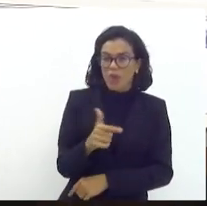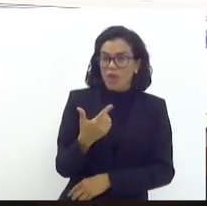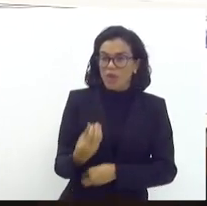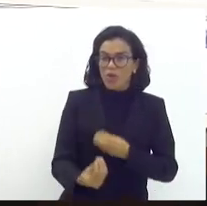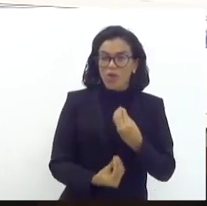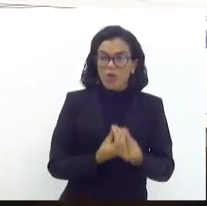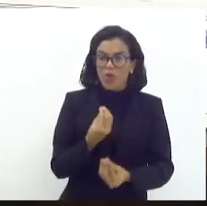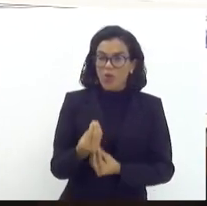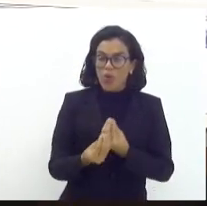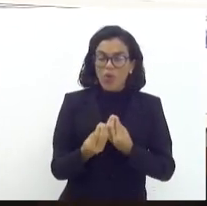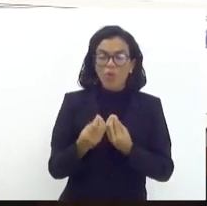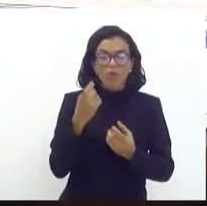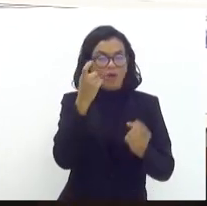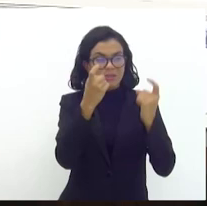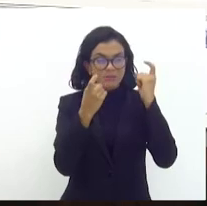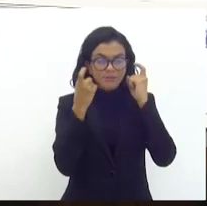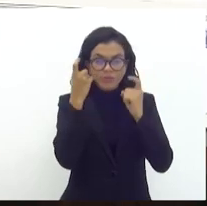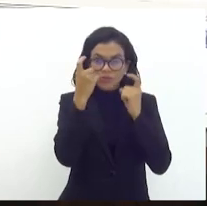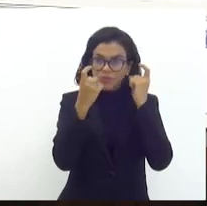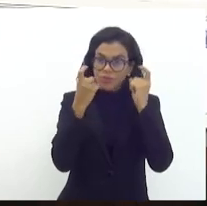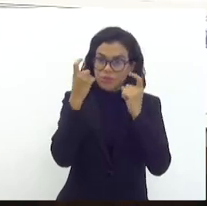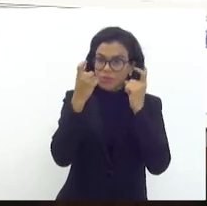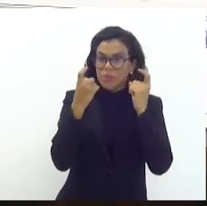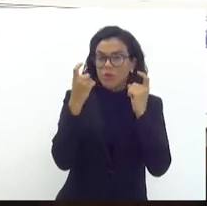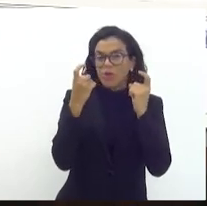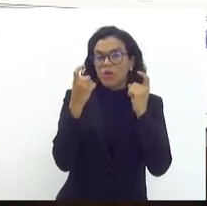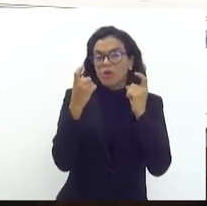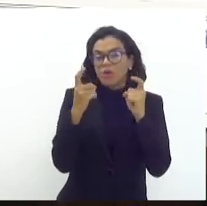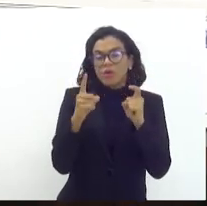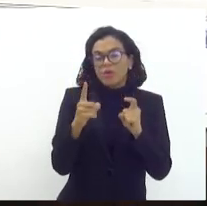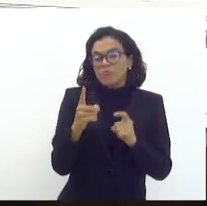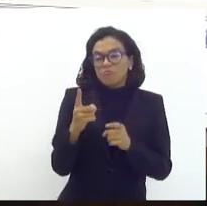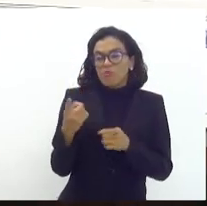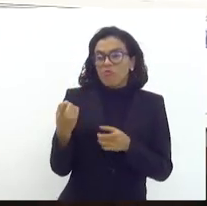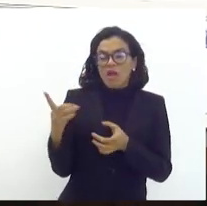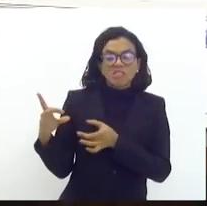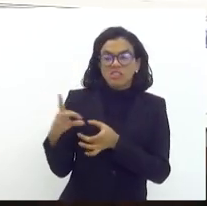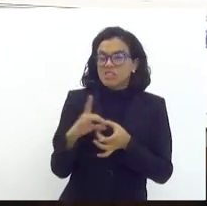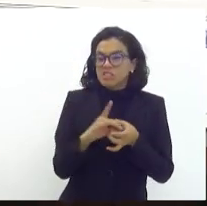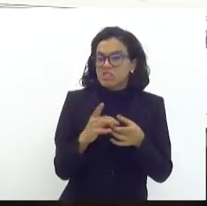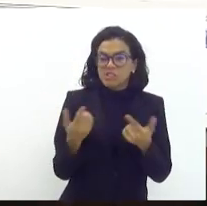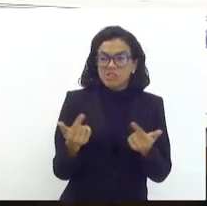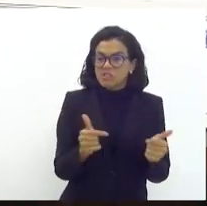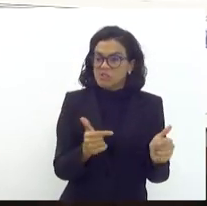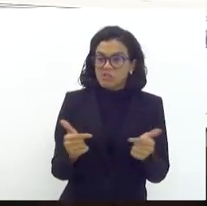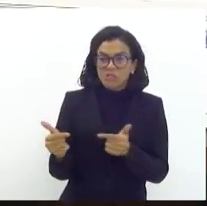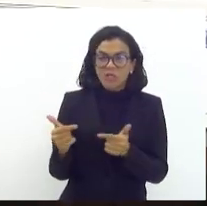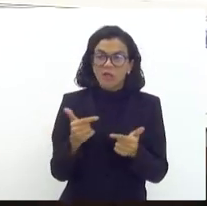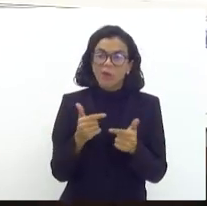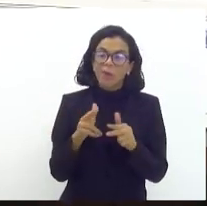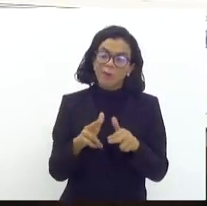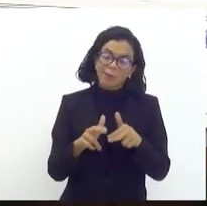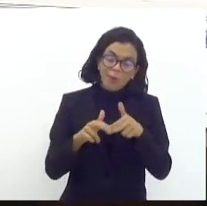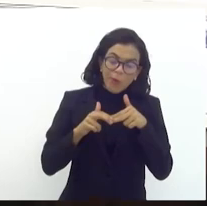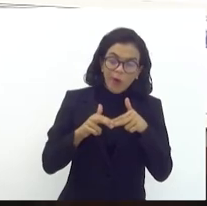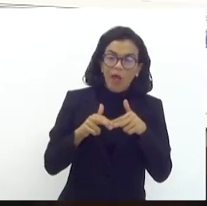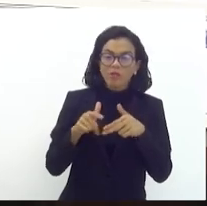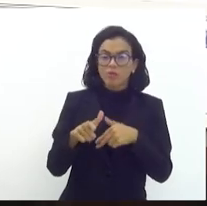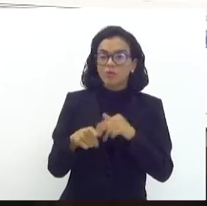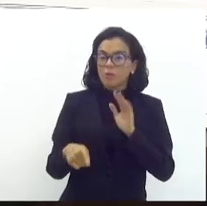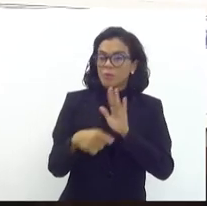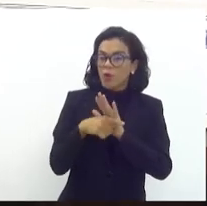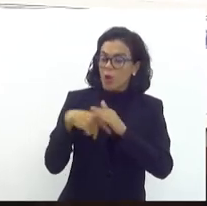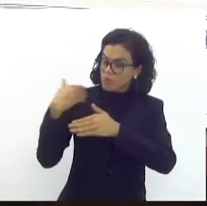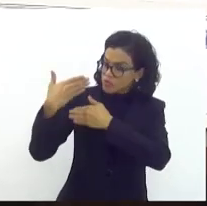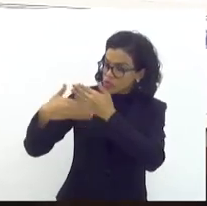essa preocupação Ela não ela não procede porque eu acho que vão vai se manter em função do próprio